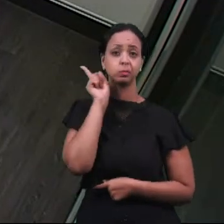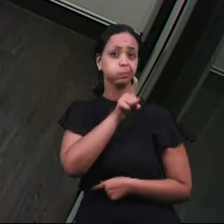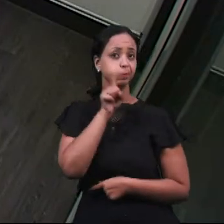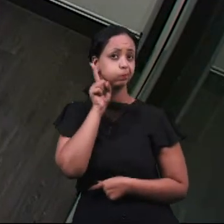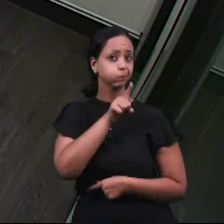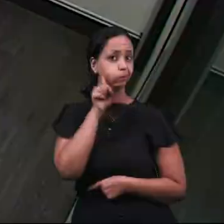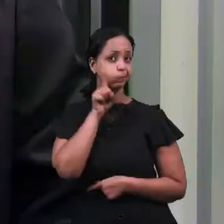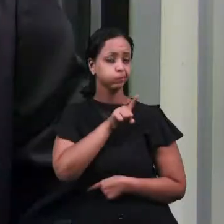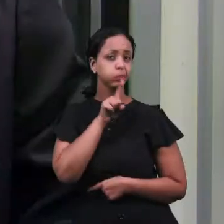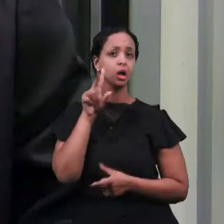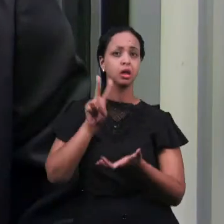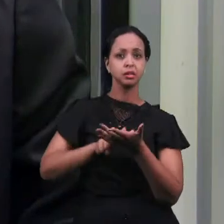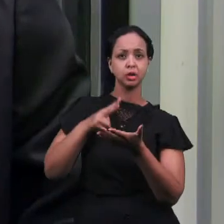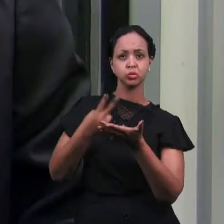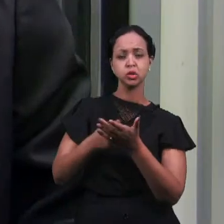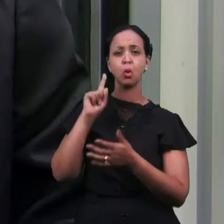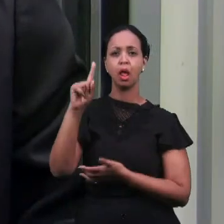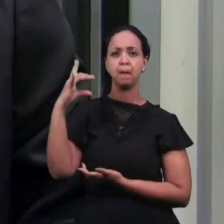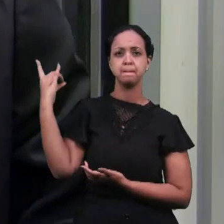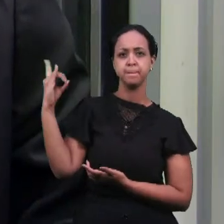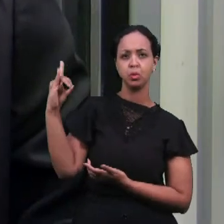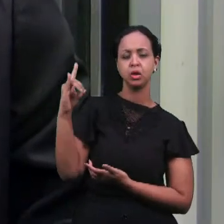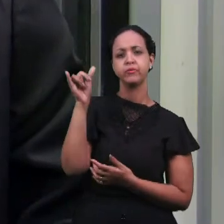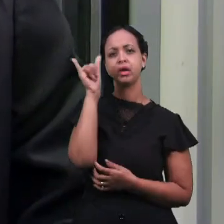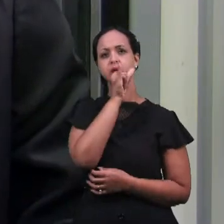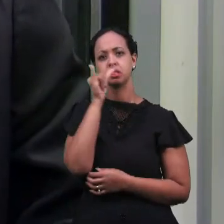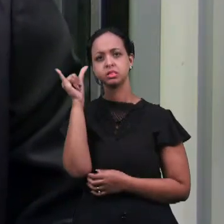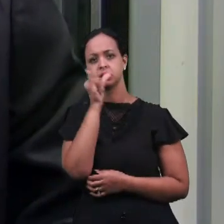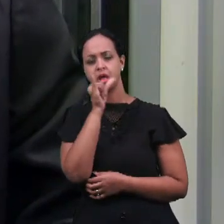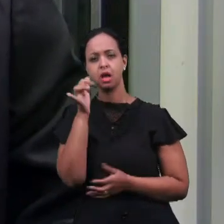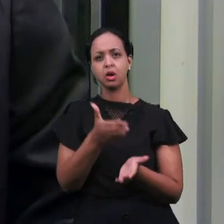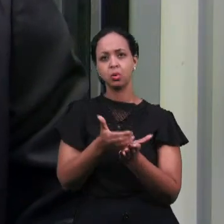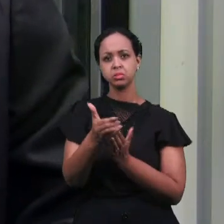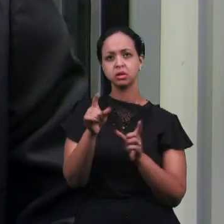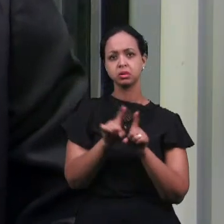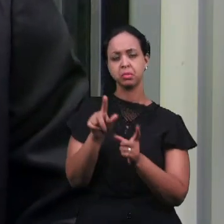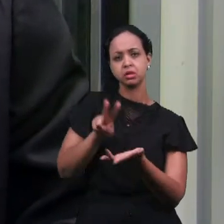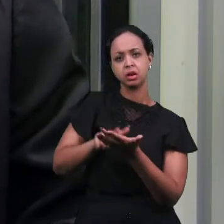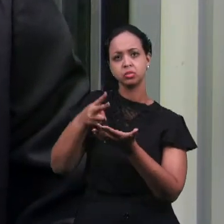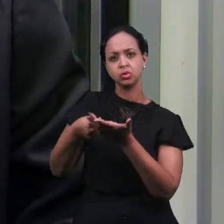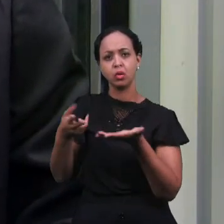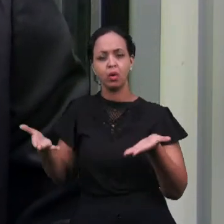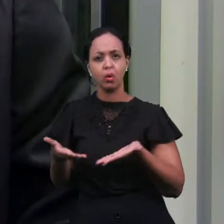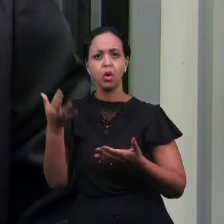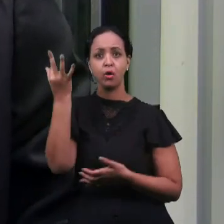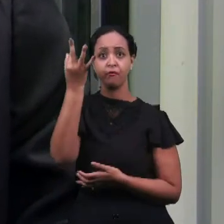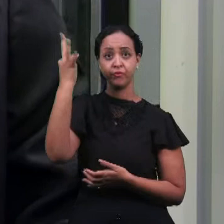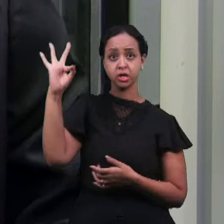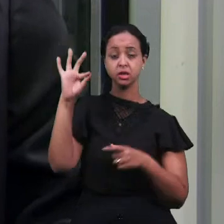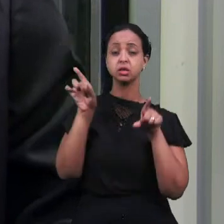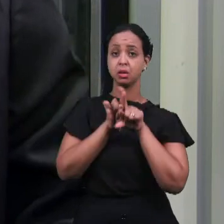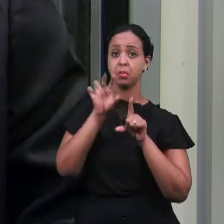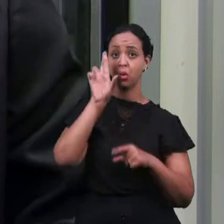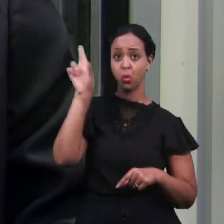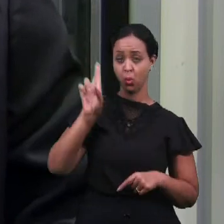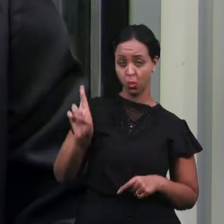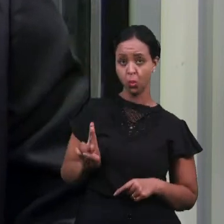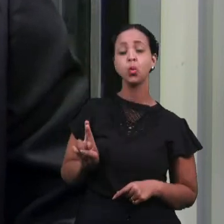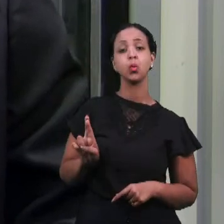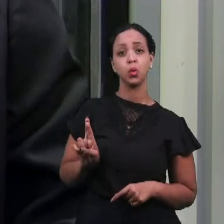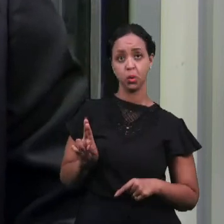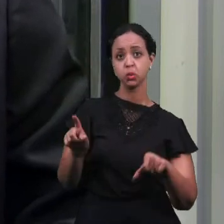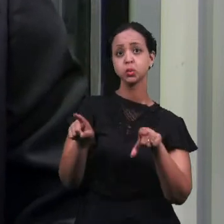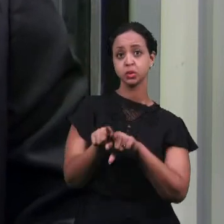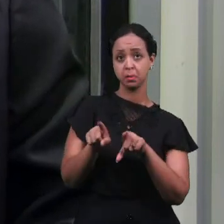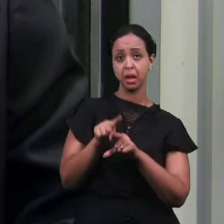para tradução, equipe na Bolívia, equipe na Itália. Estamos iniciando a tradução agora em francês e em russo também, lá com o